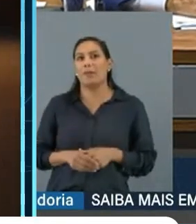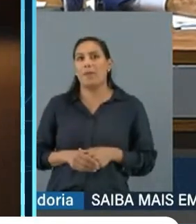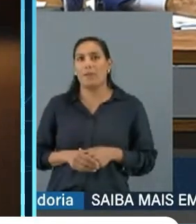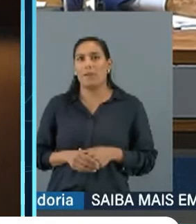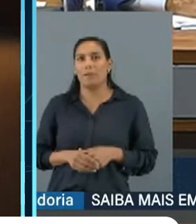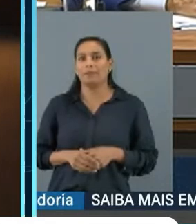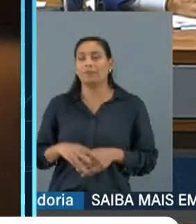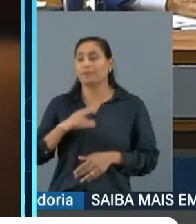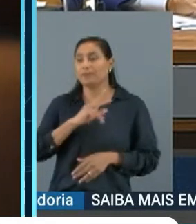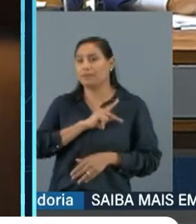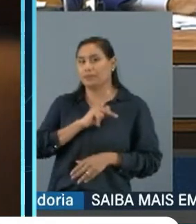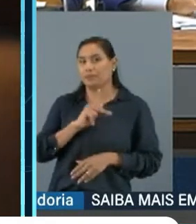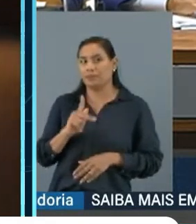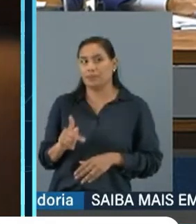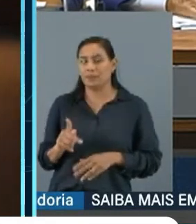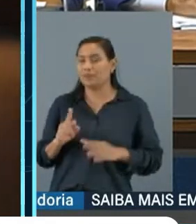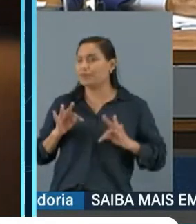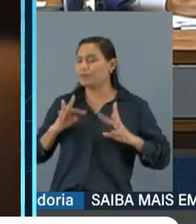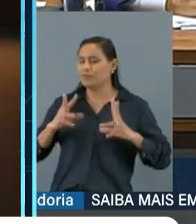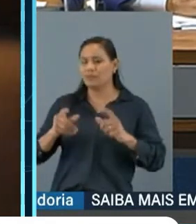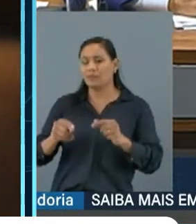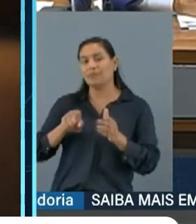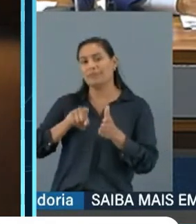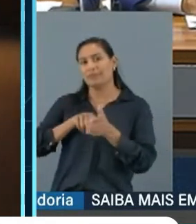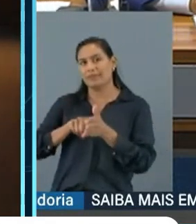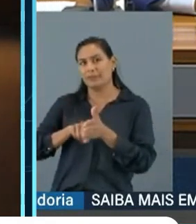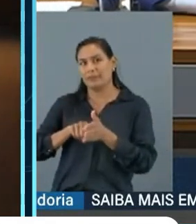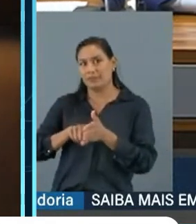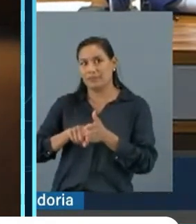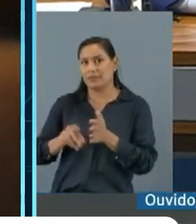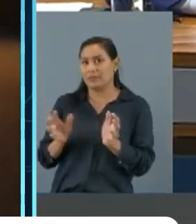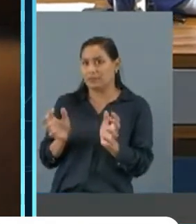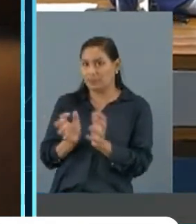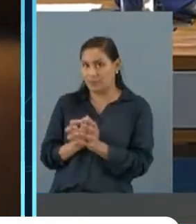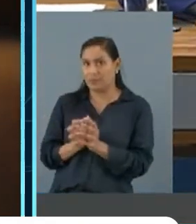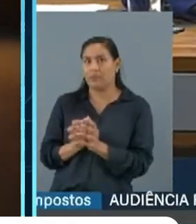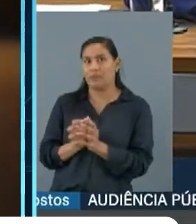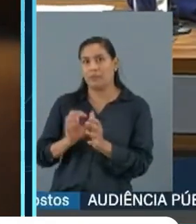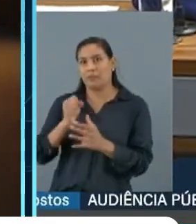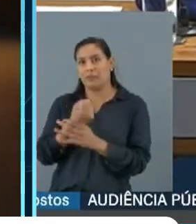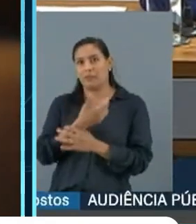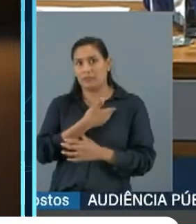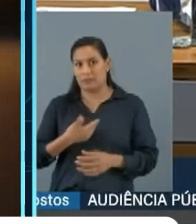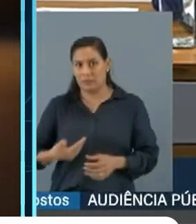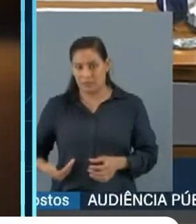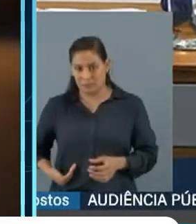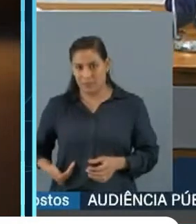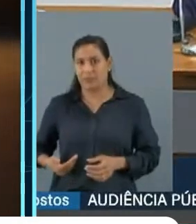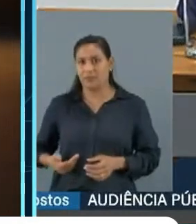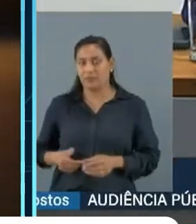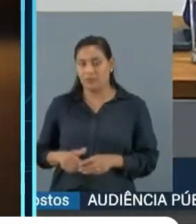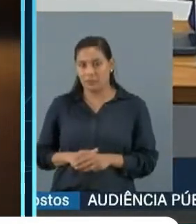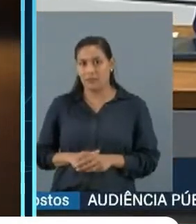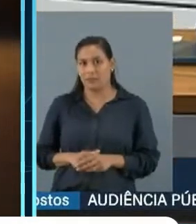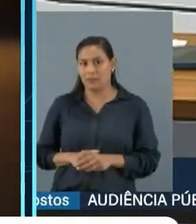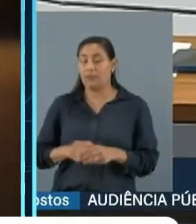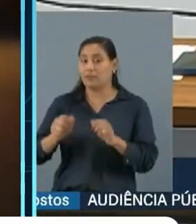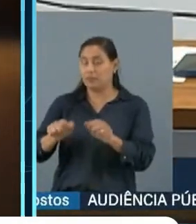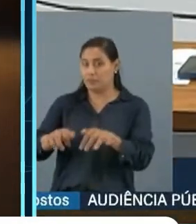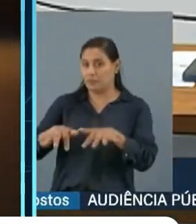apontar no aspecto de que senadores já entenderam que a